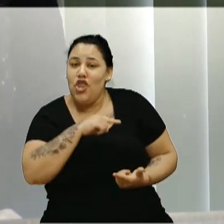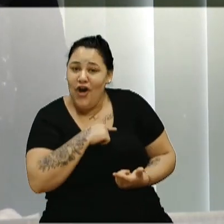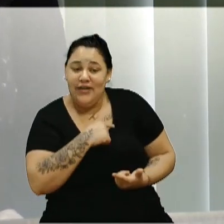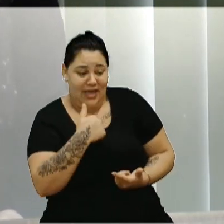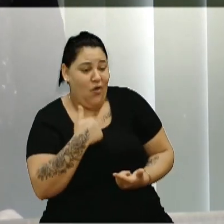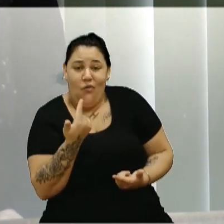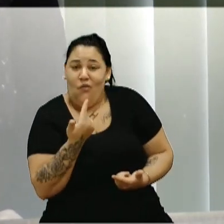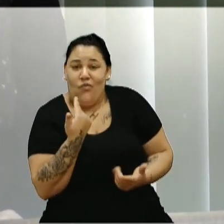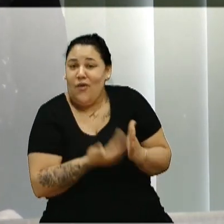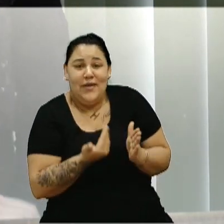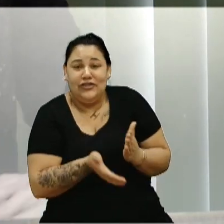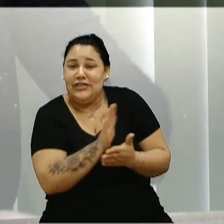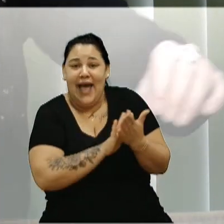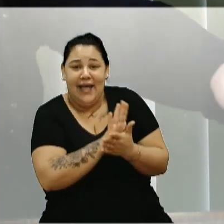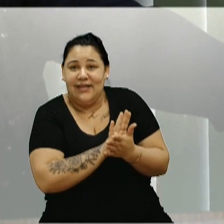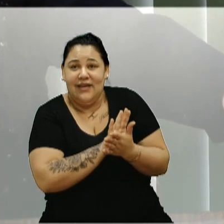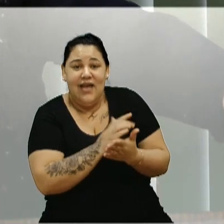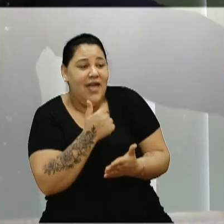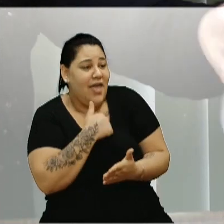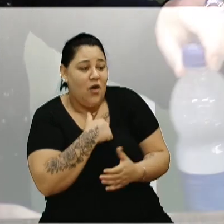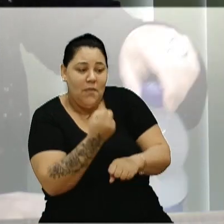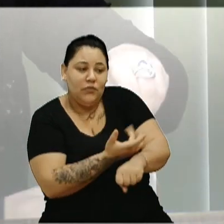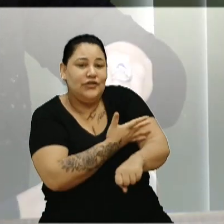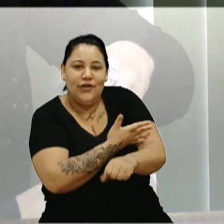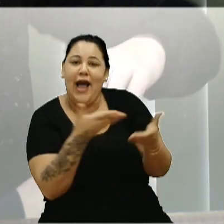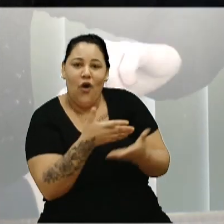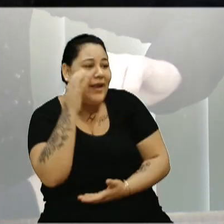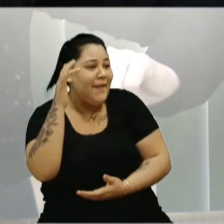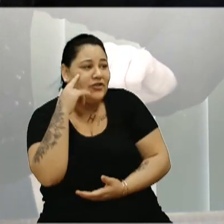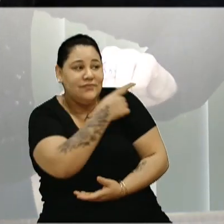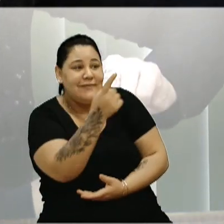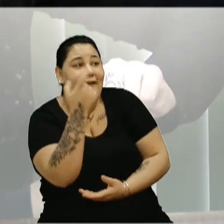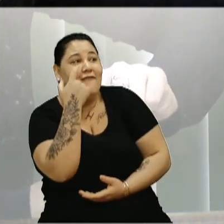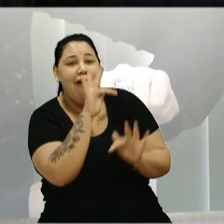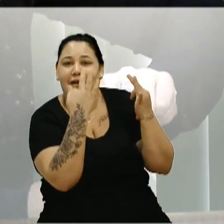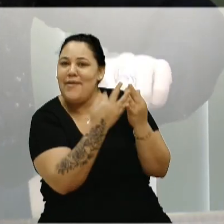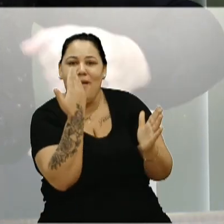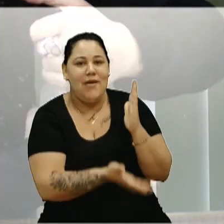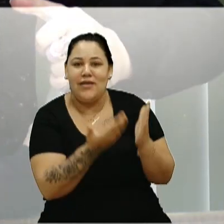sofreu como eles, se emociona. Agora imagina eles, né?